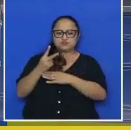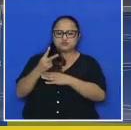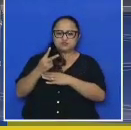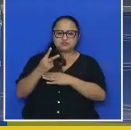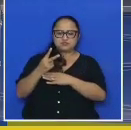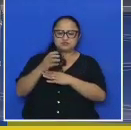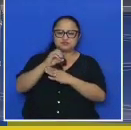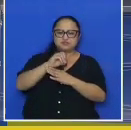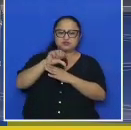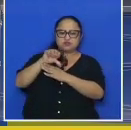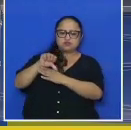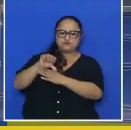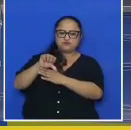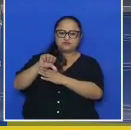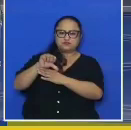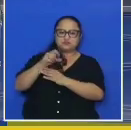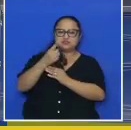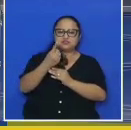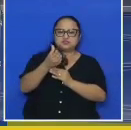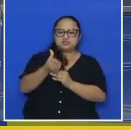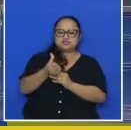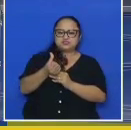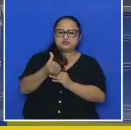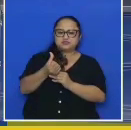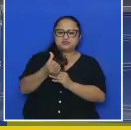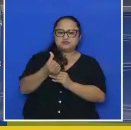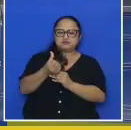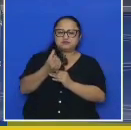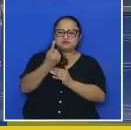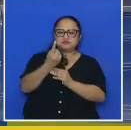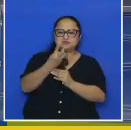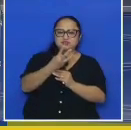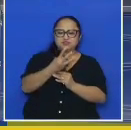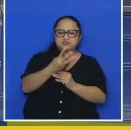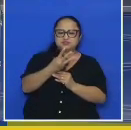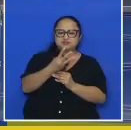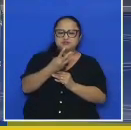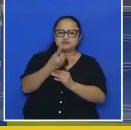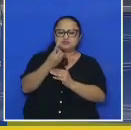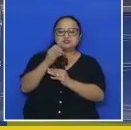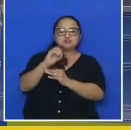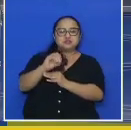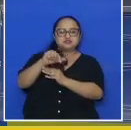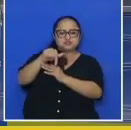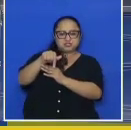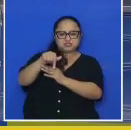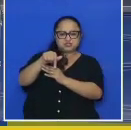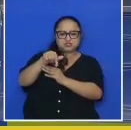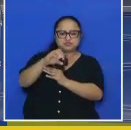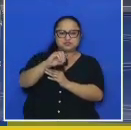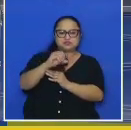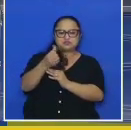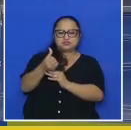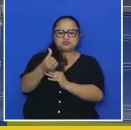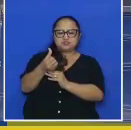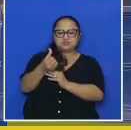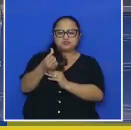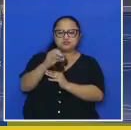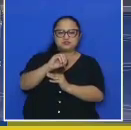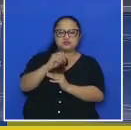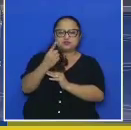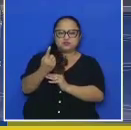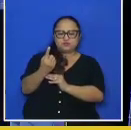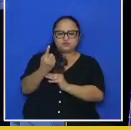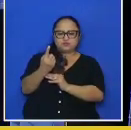22. 09, 16, 13, 07, 06